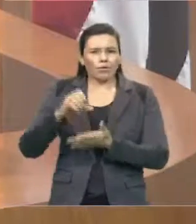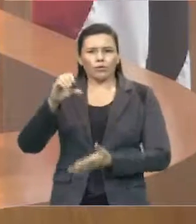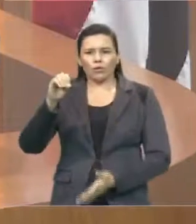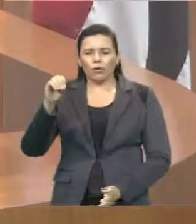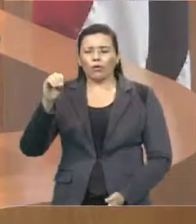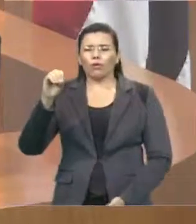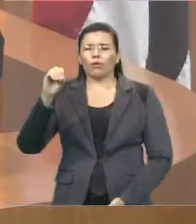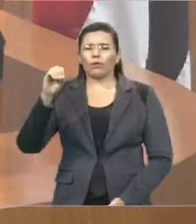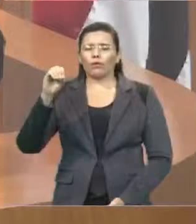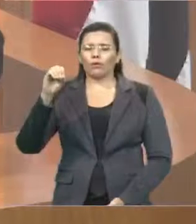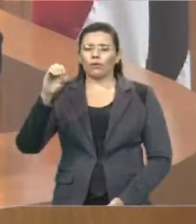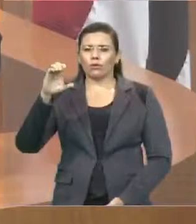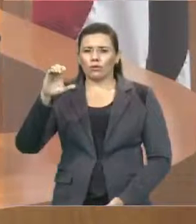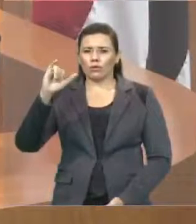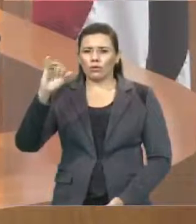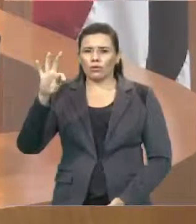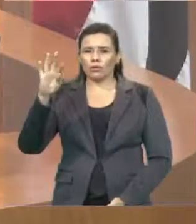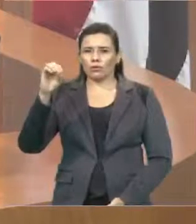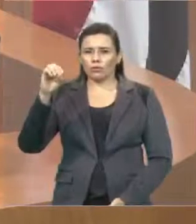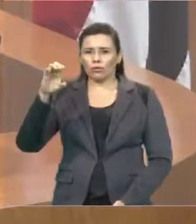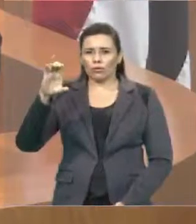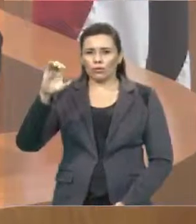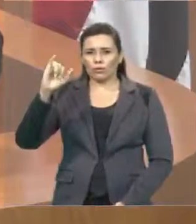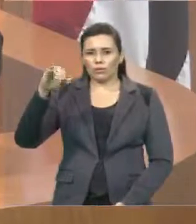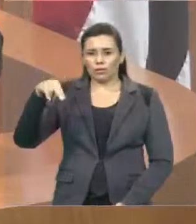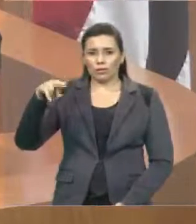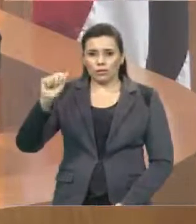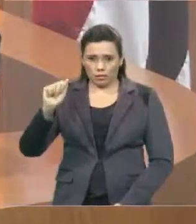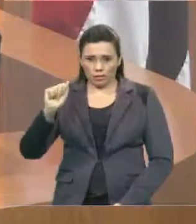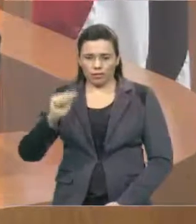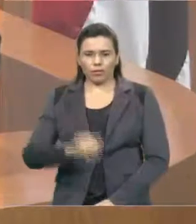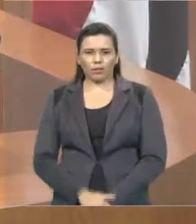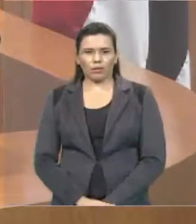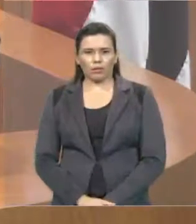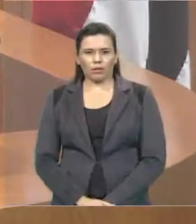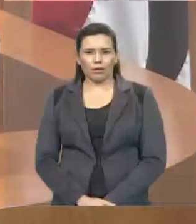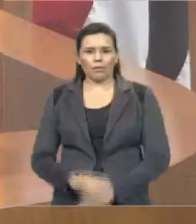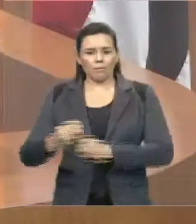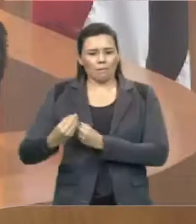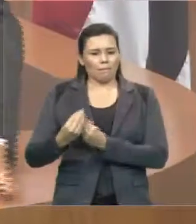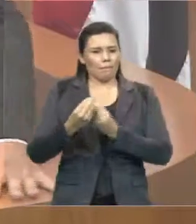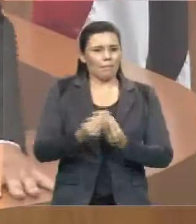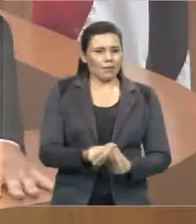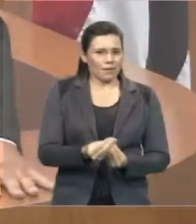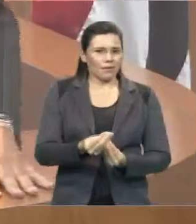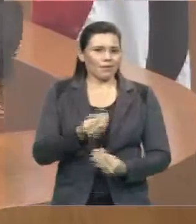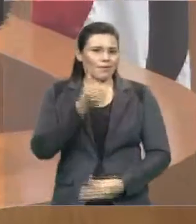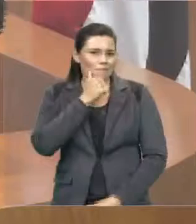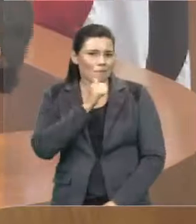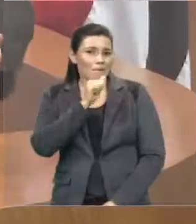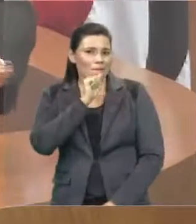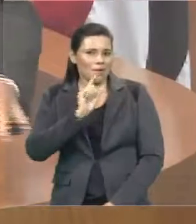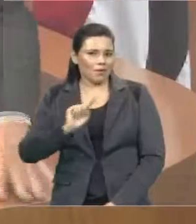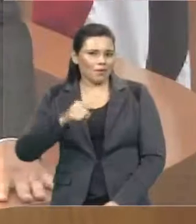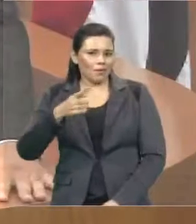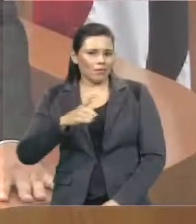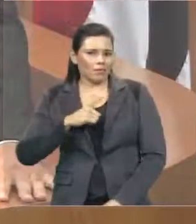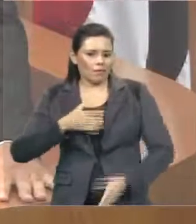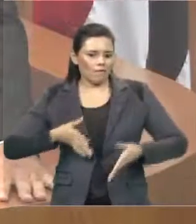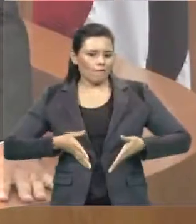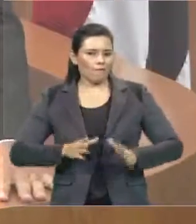Esse medicamento é imprescindível para o bom andamento do pós-operatório. Esta